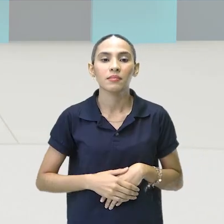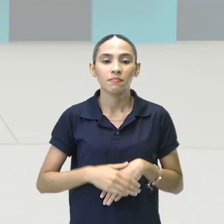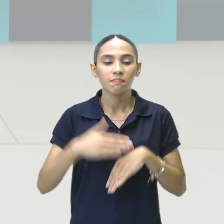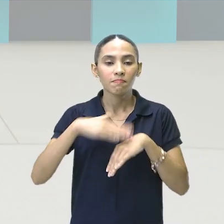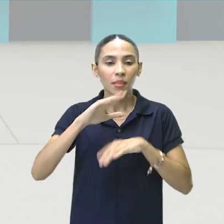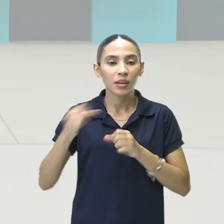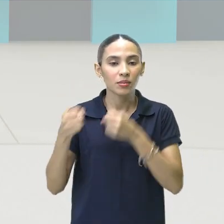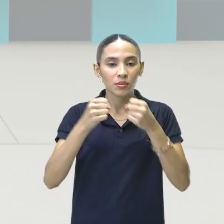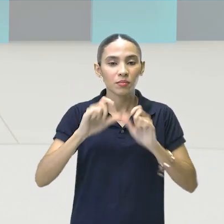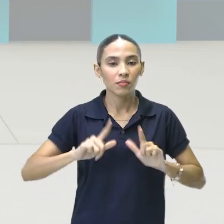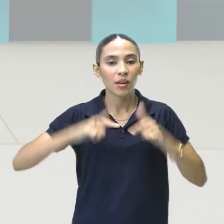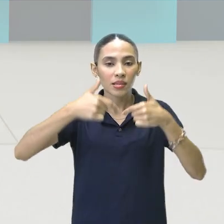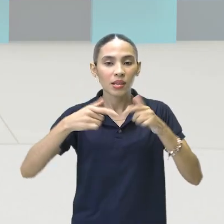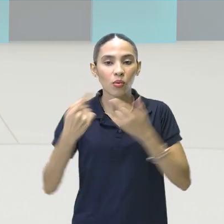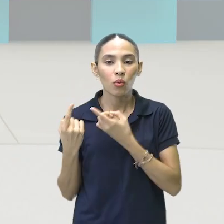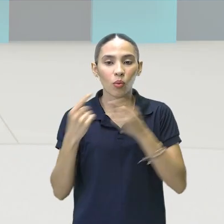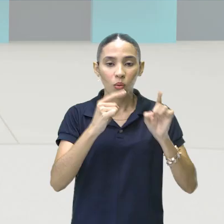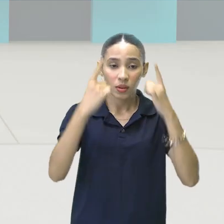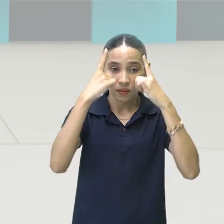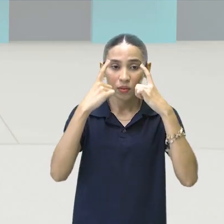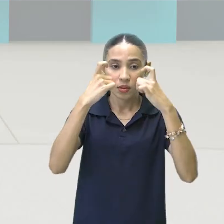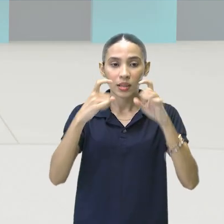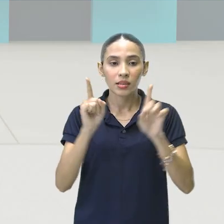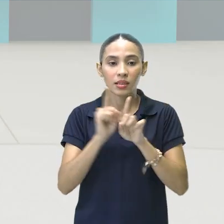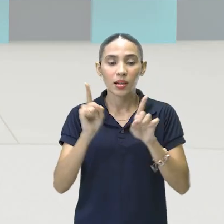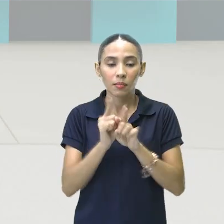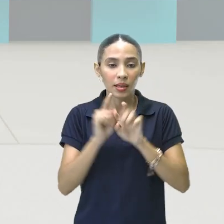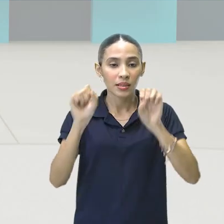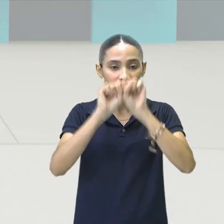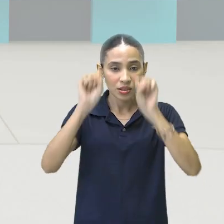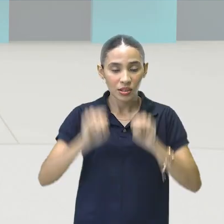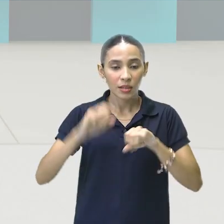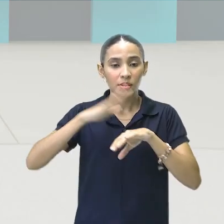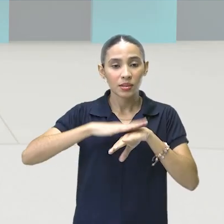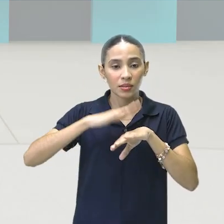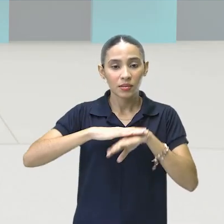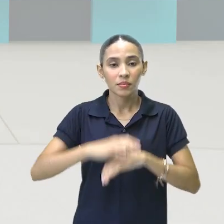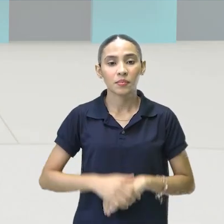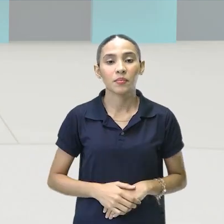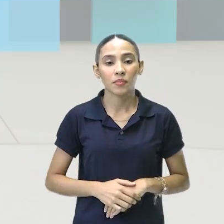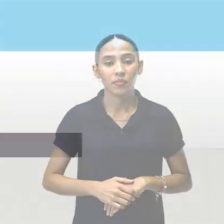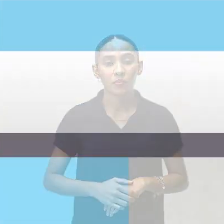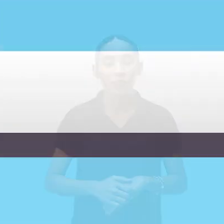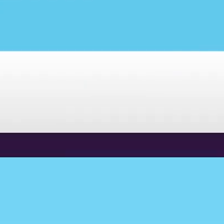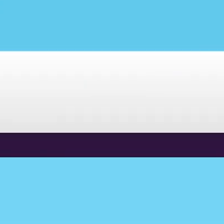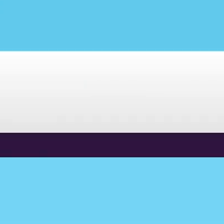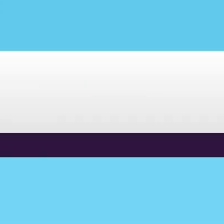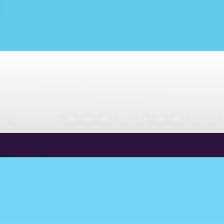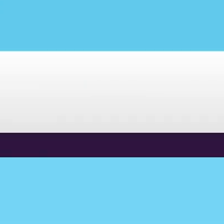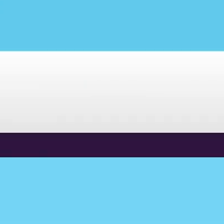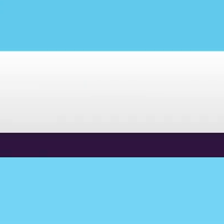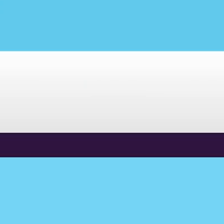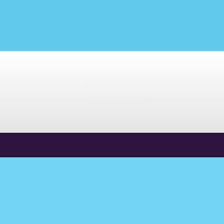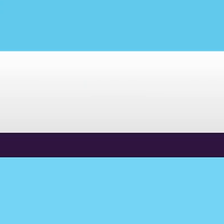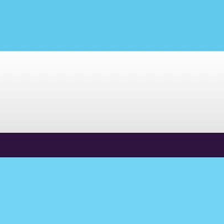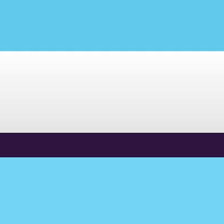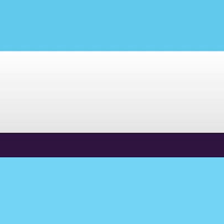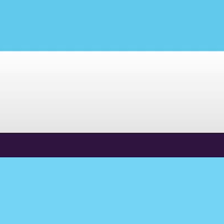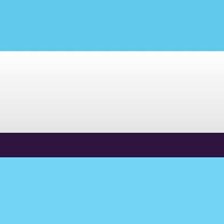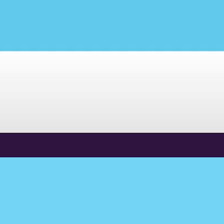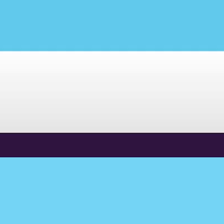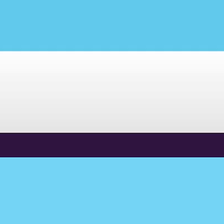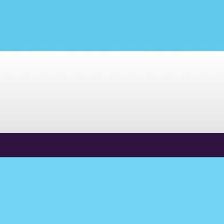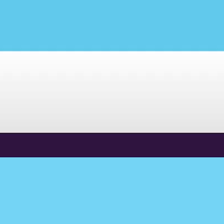tornando-se um poderoso manifesto contra a violência e os regimes autoritários. E agora vamos mostrar para vocês